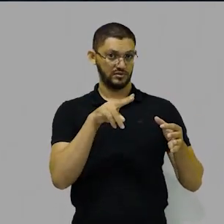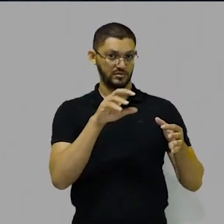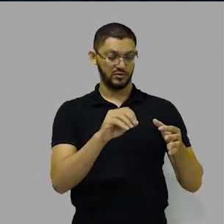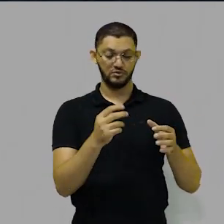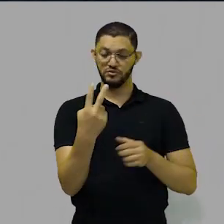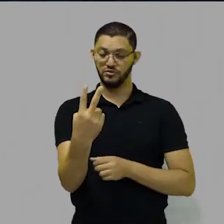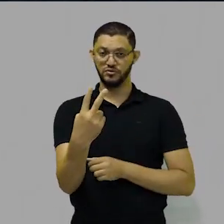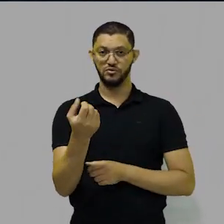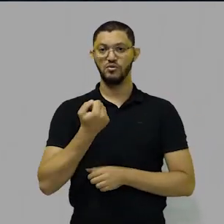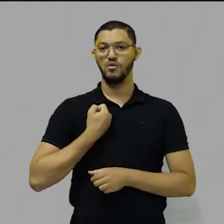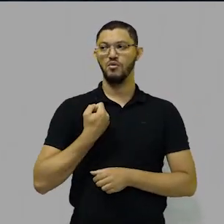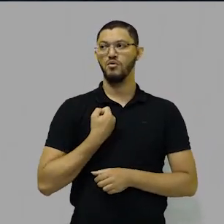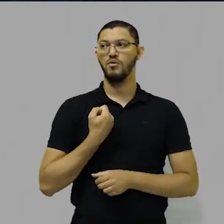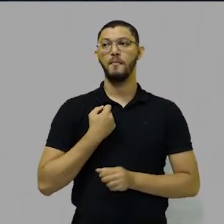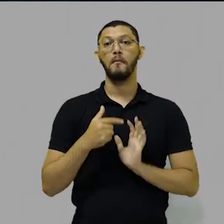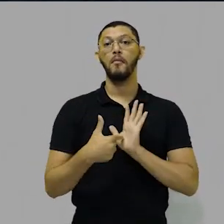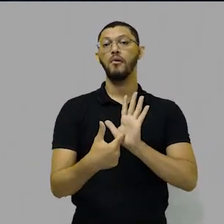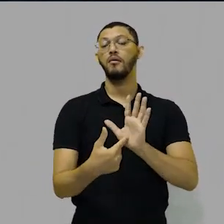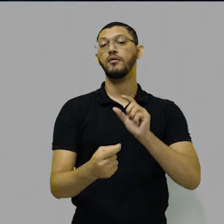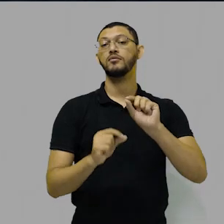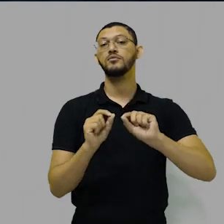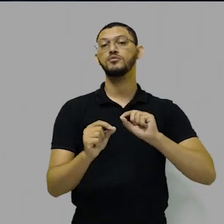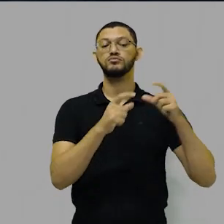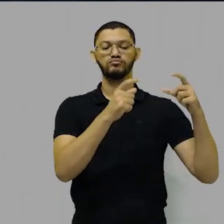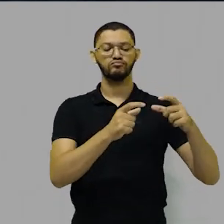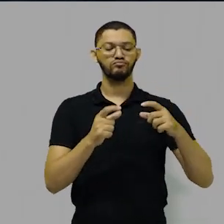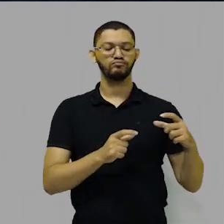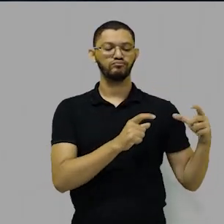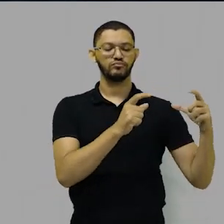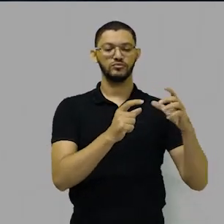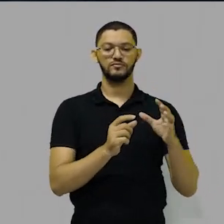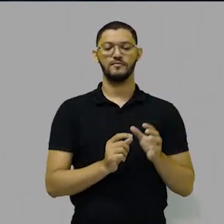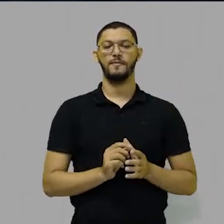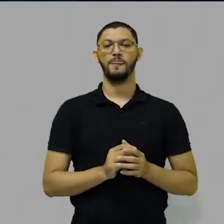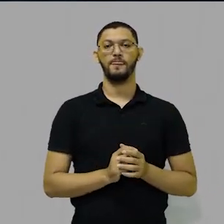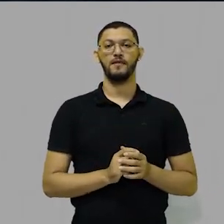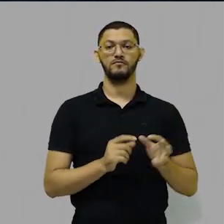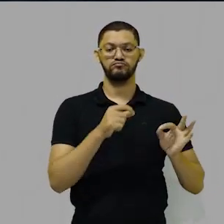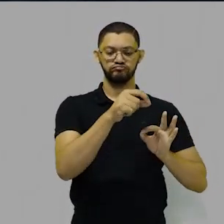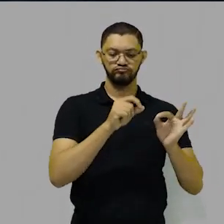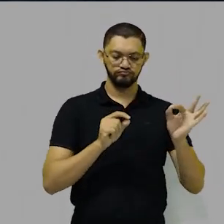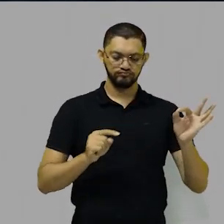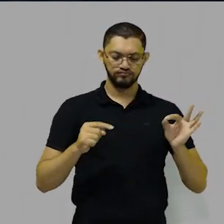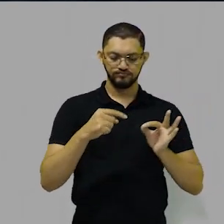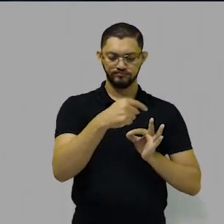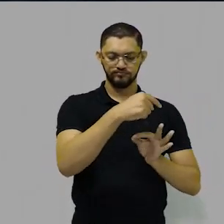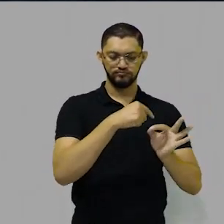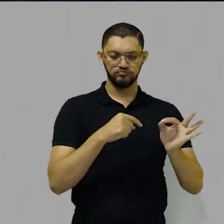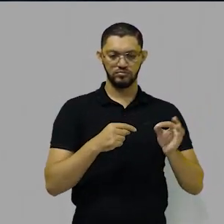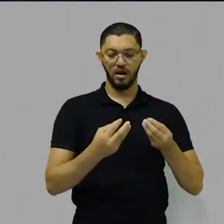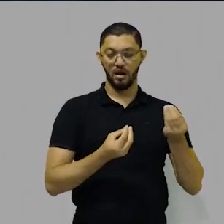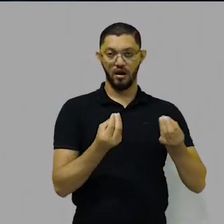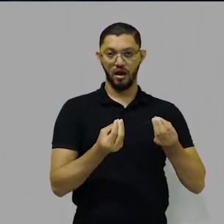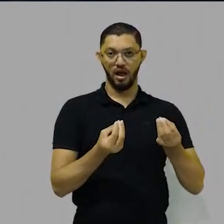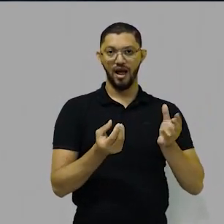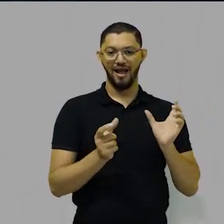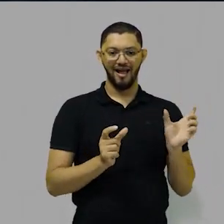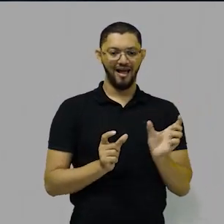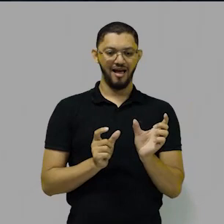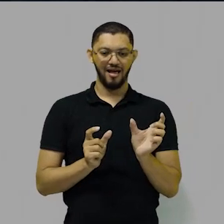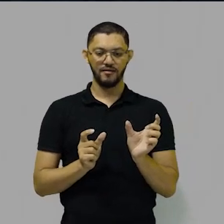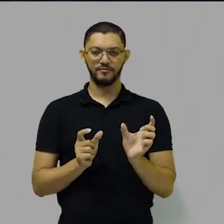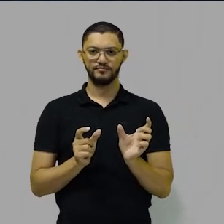o número ele vai indicar a posição do elemento. Agora, o